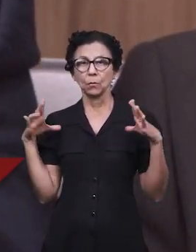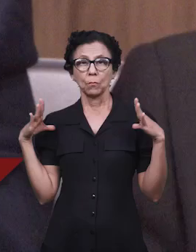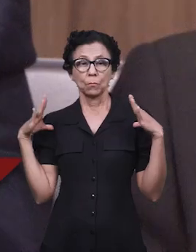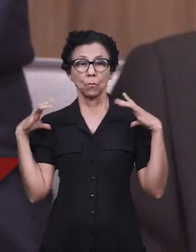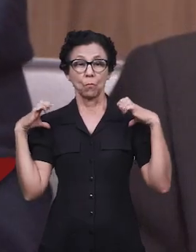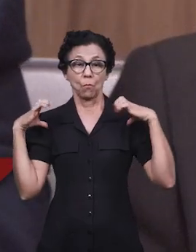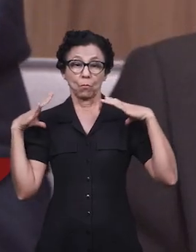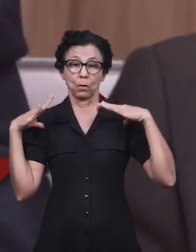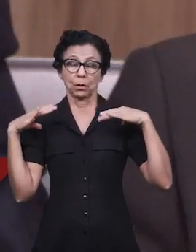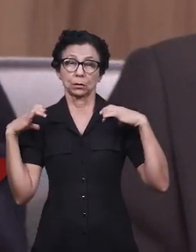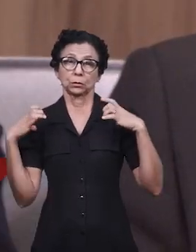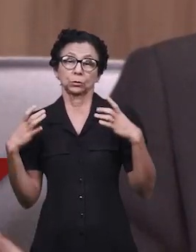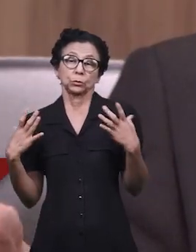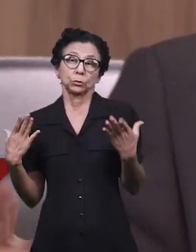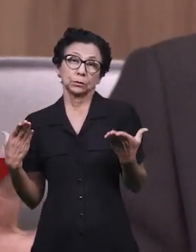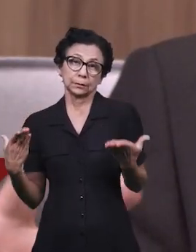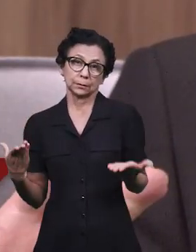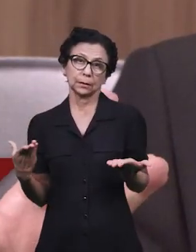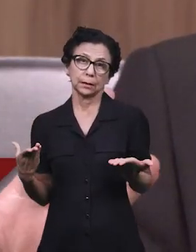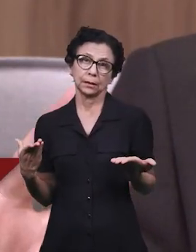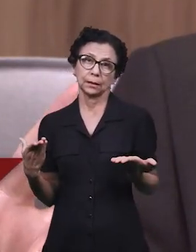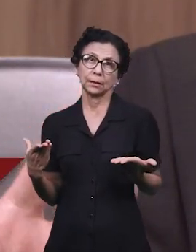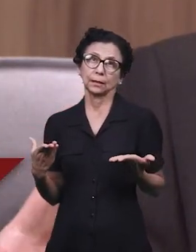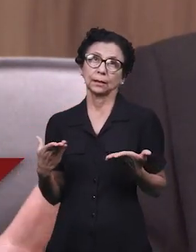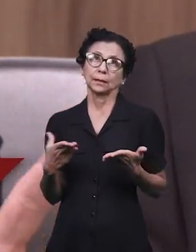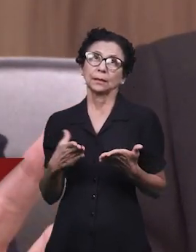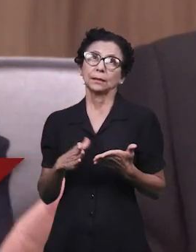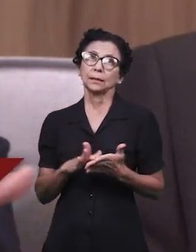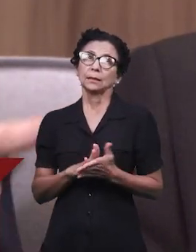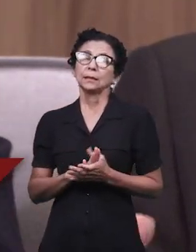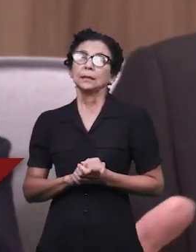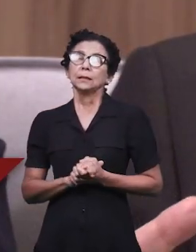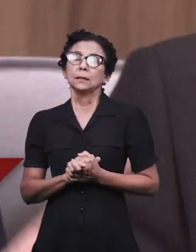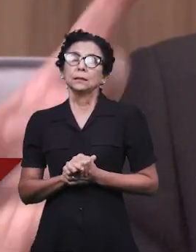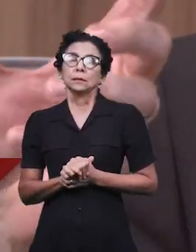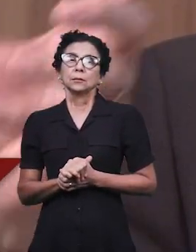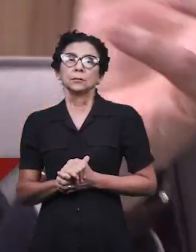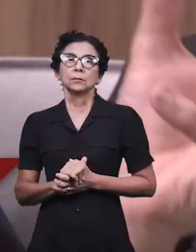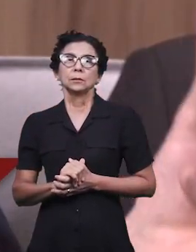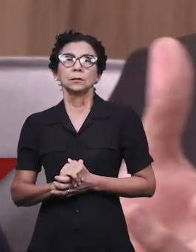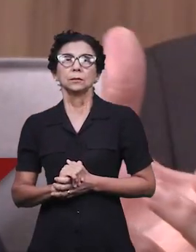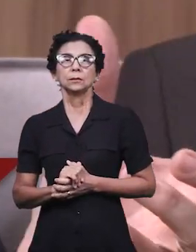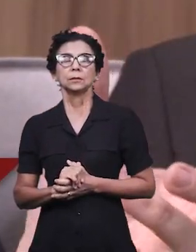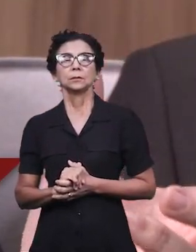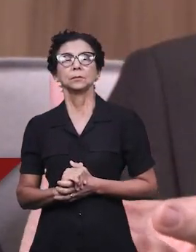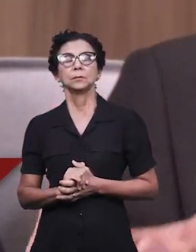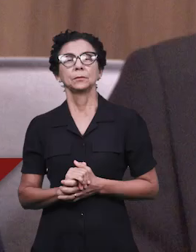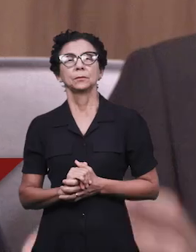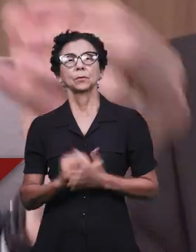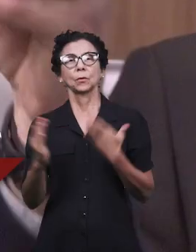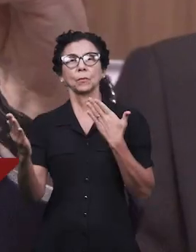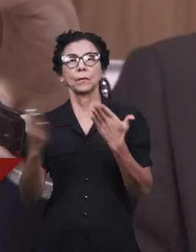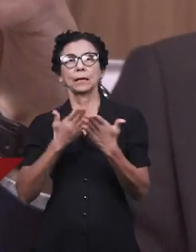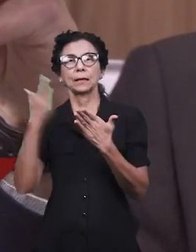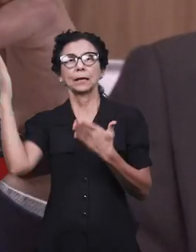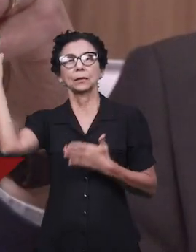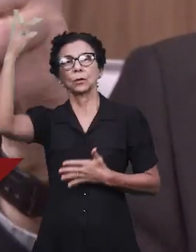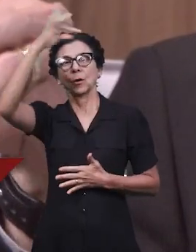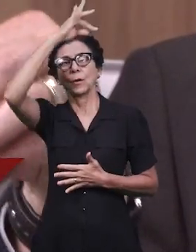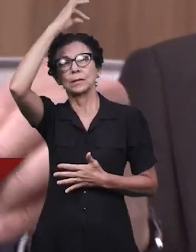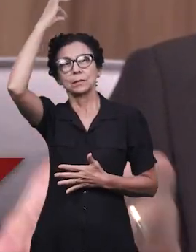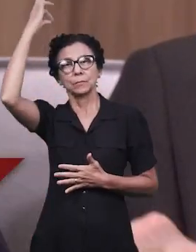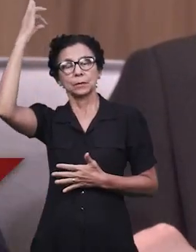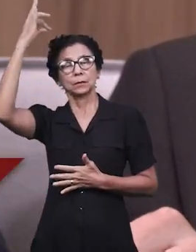um tipo do Espírito Santo nessa colocação, porque é um dos muitos recursos que o Espírito